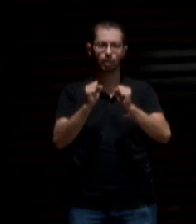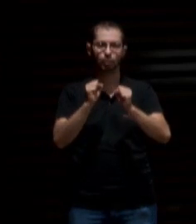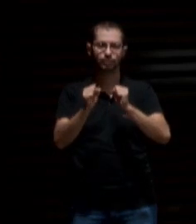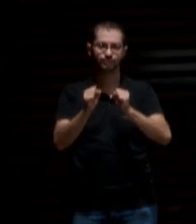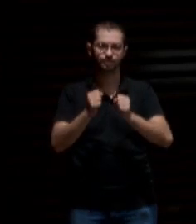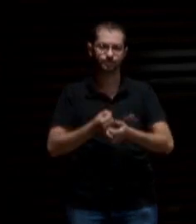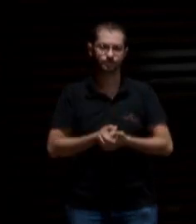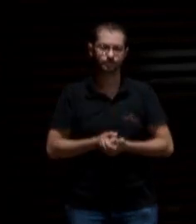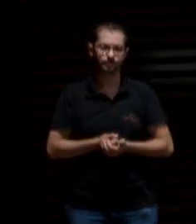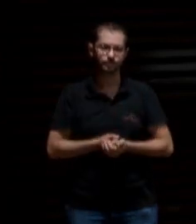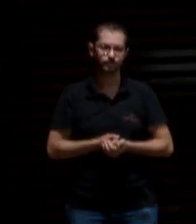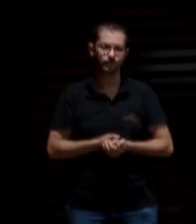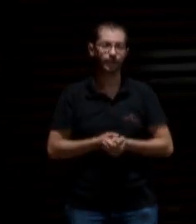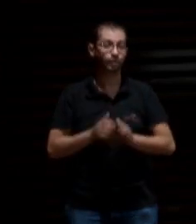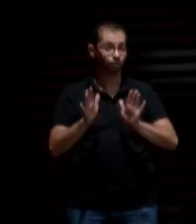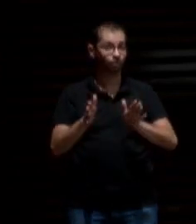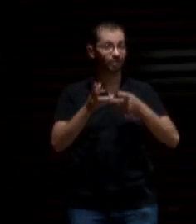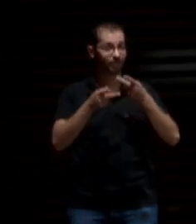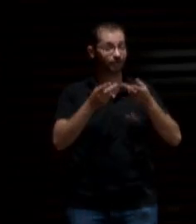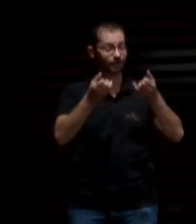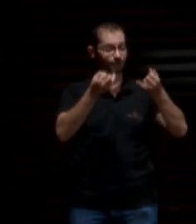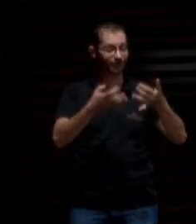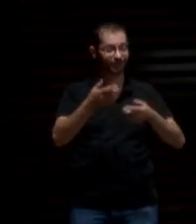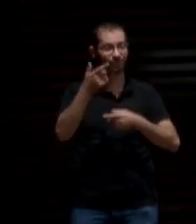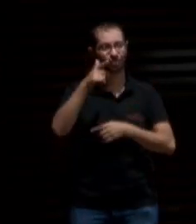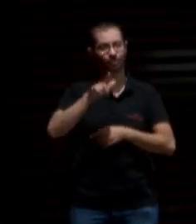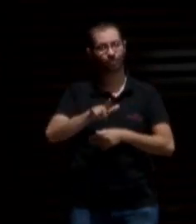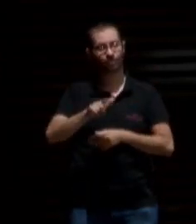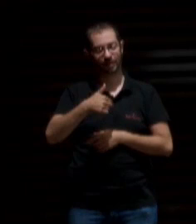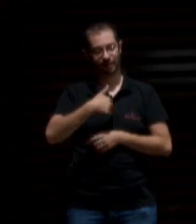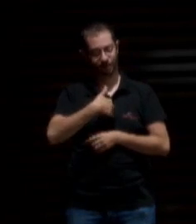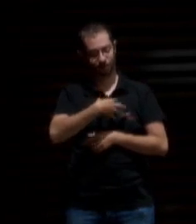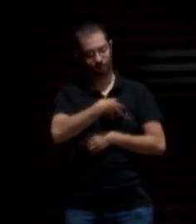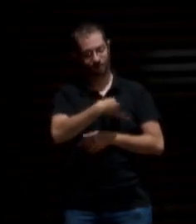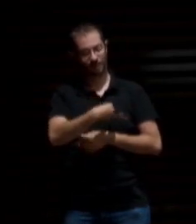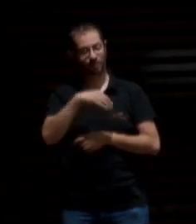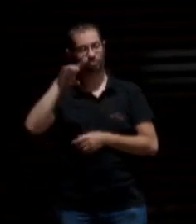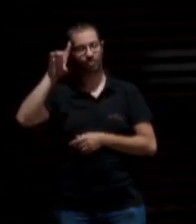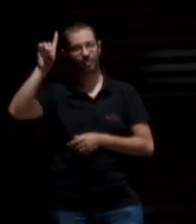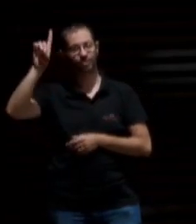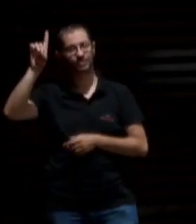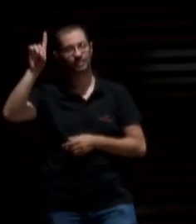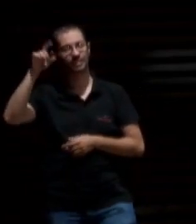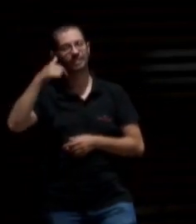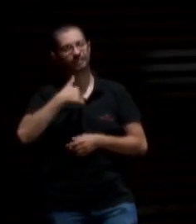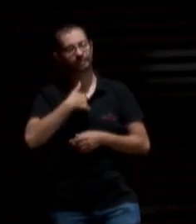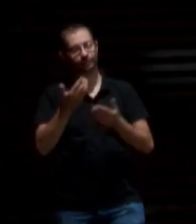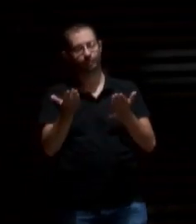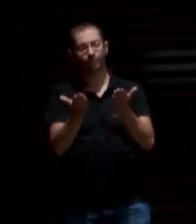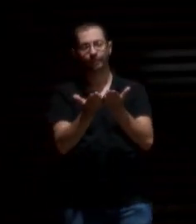como eu já disse a vocês, eu vou dizer de novo. Eu, como um filho de Deus e como um